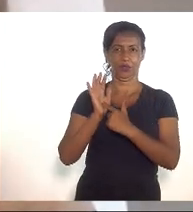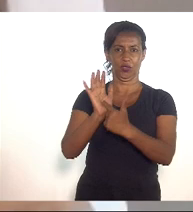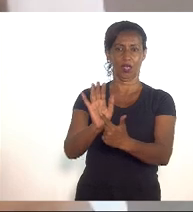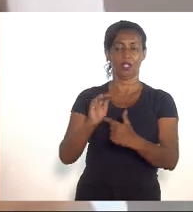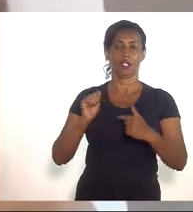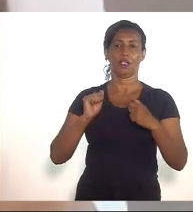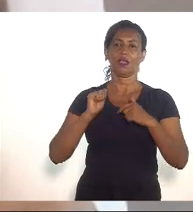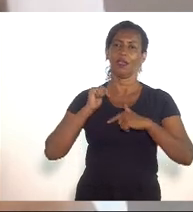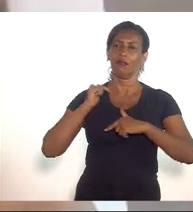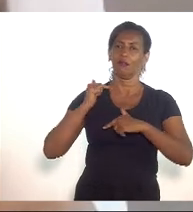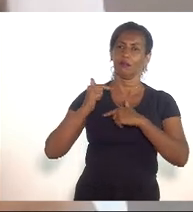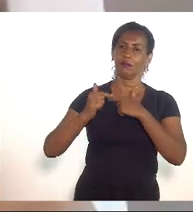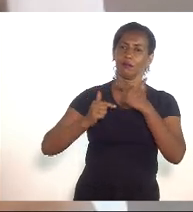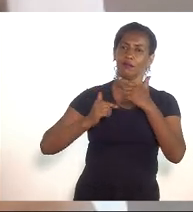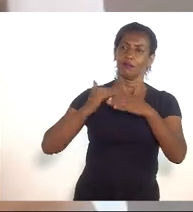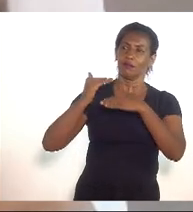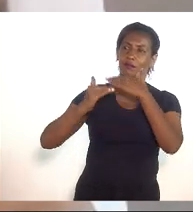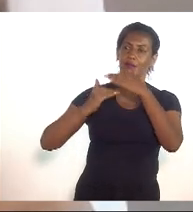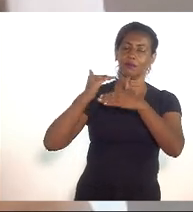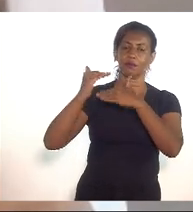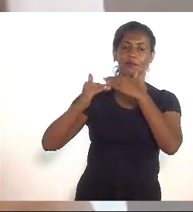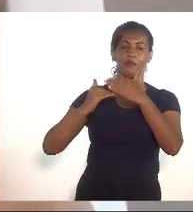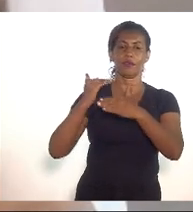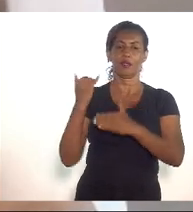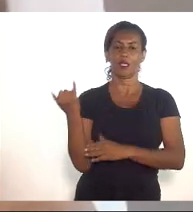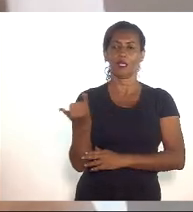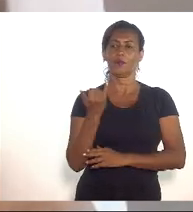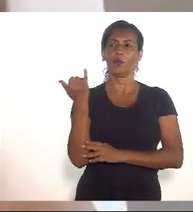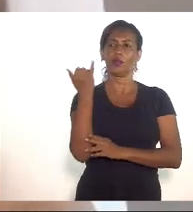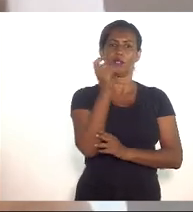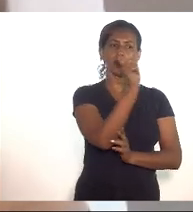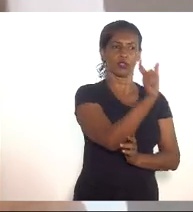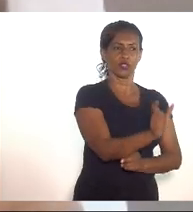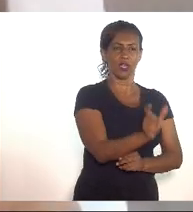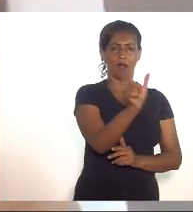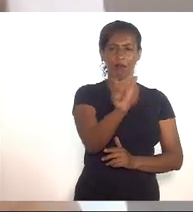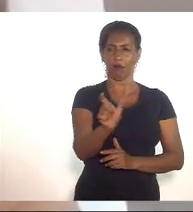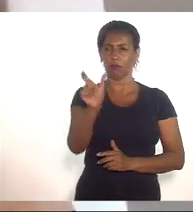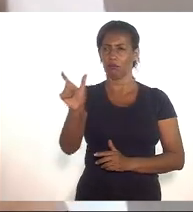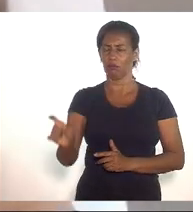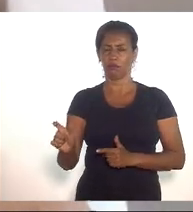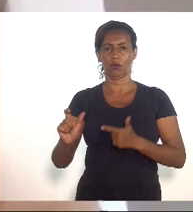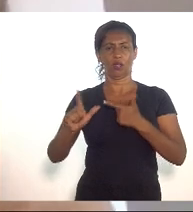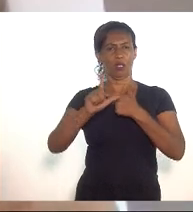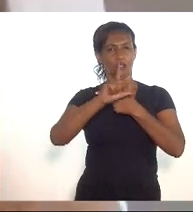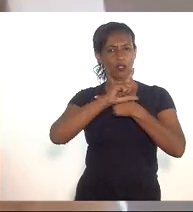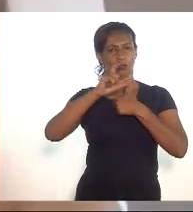evolução do papel de cada um dos poderes